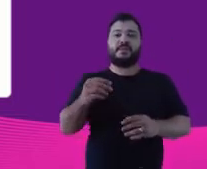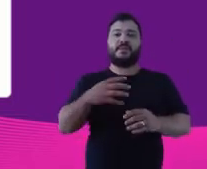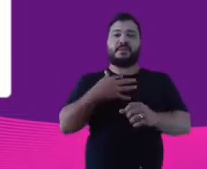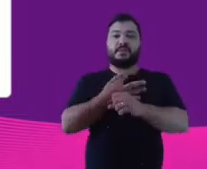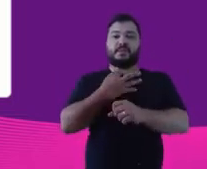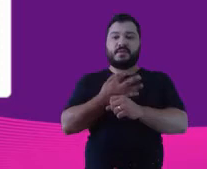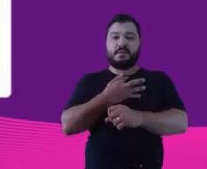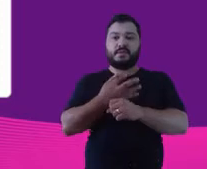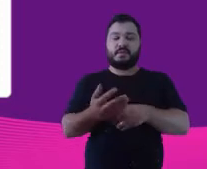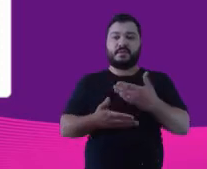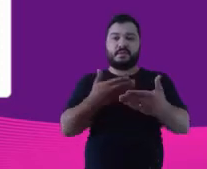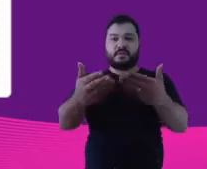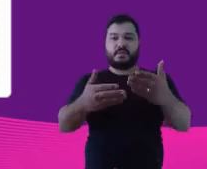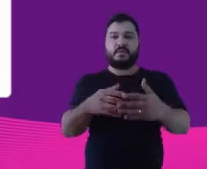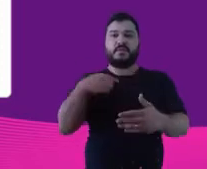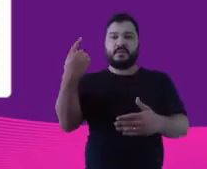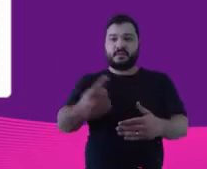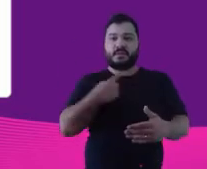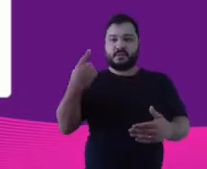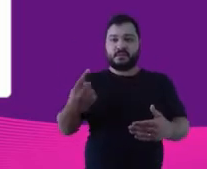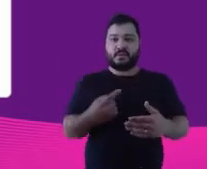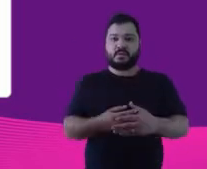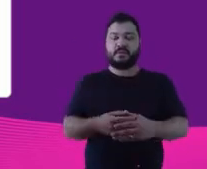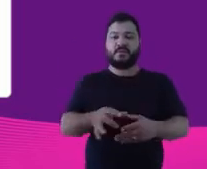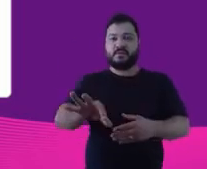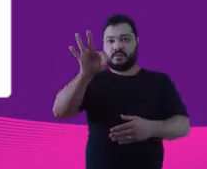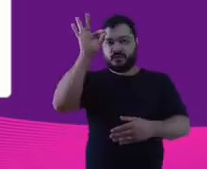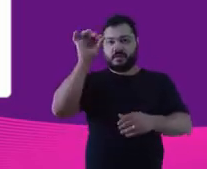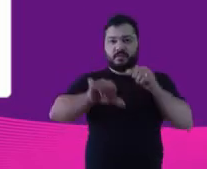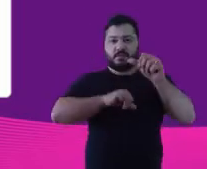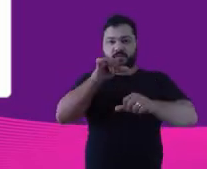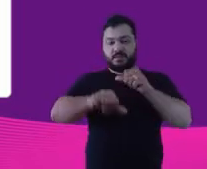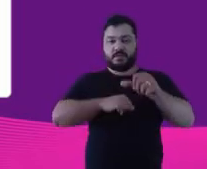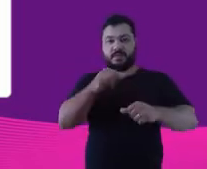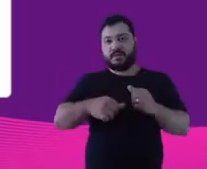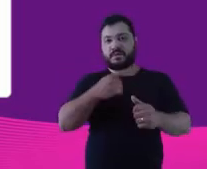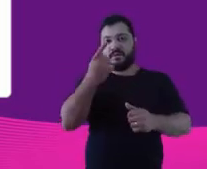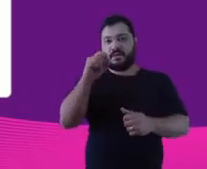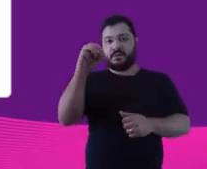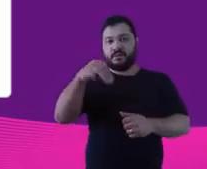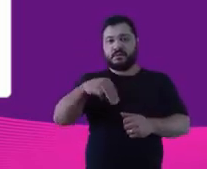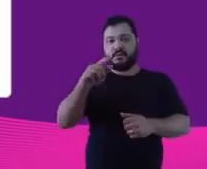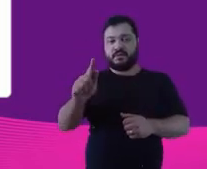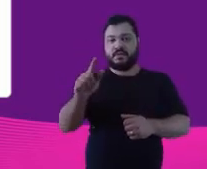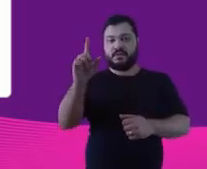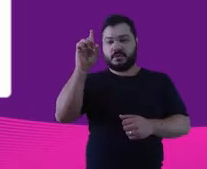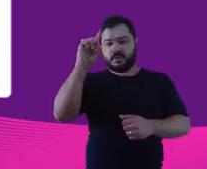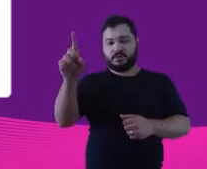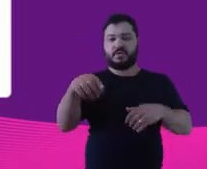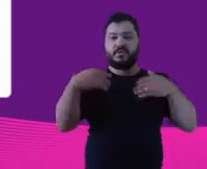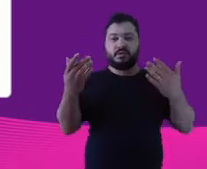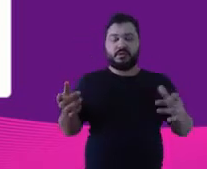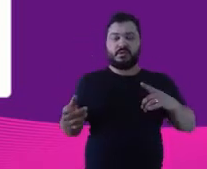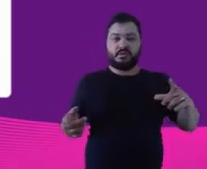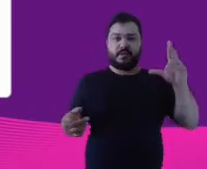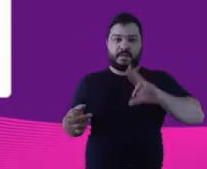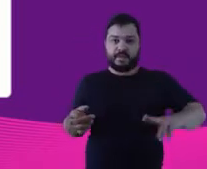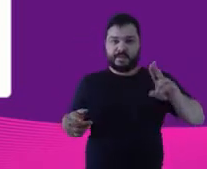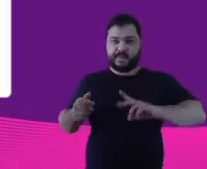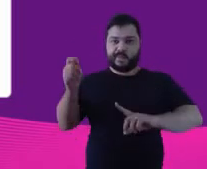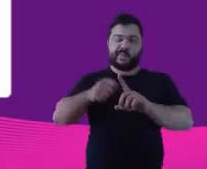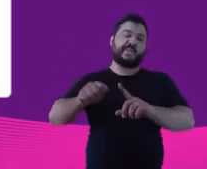tolerabilidade do tratamento, a gente optou por trocar por Lena de 10 miligramas ao dia. Então, ele vem em uso dela desde abril